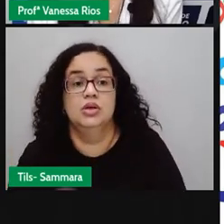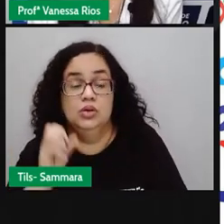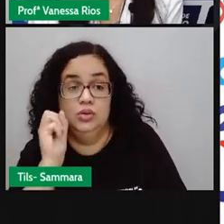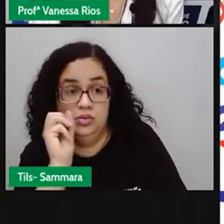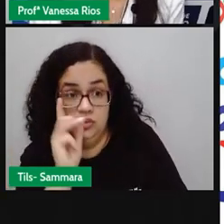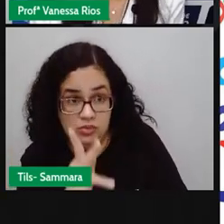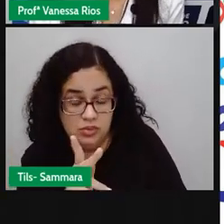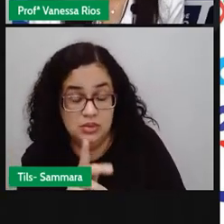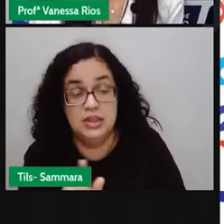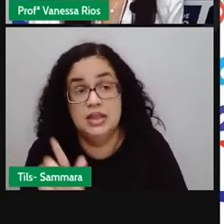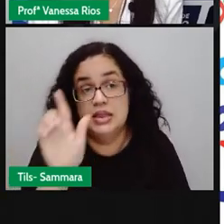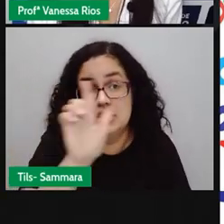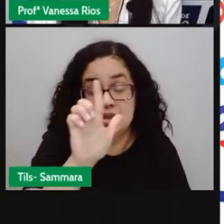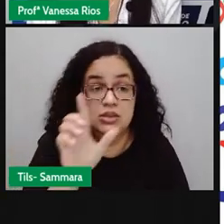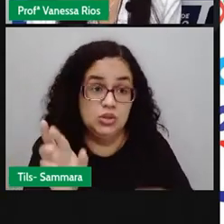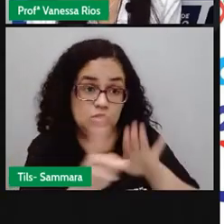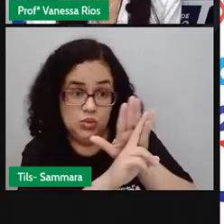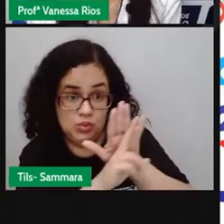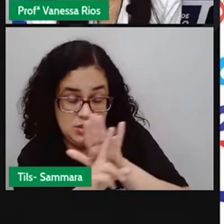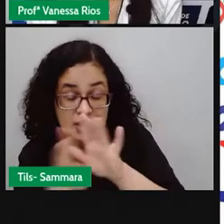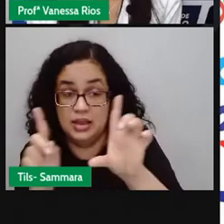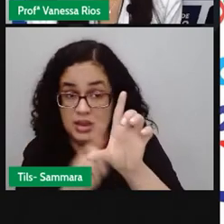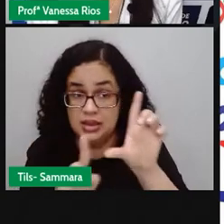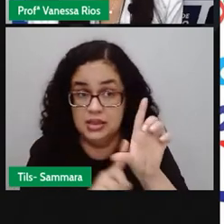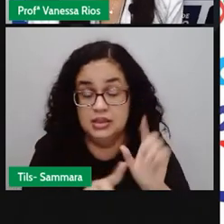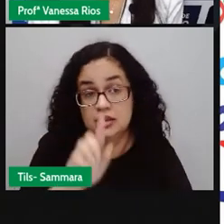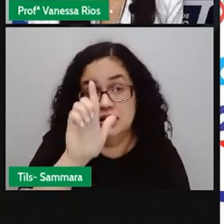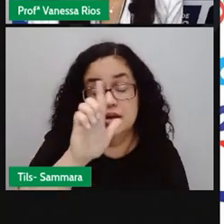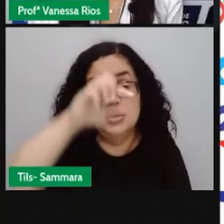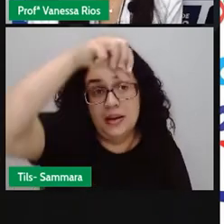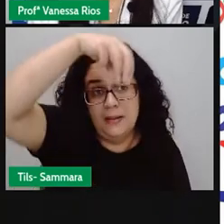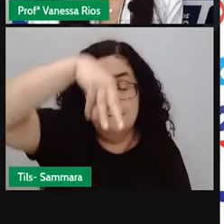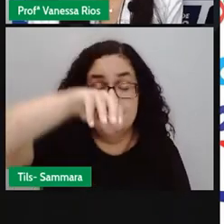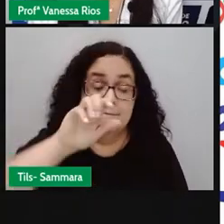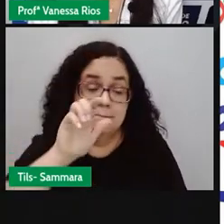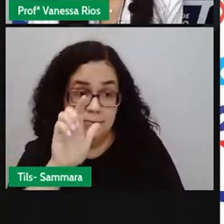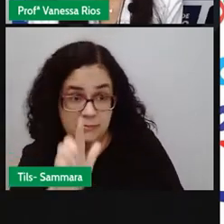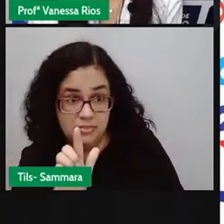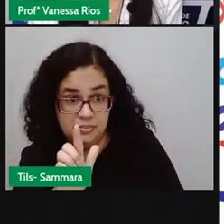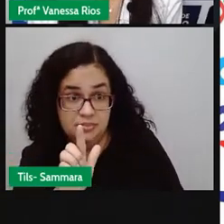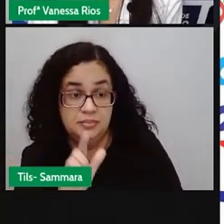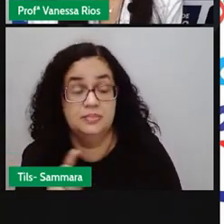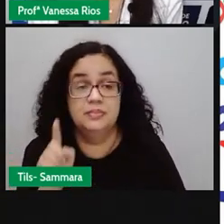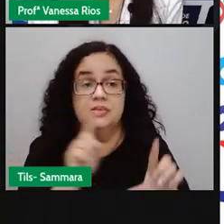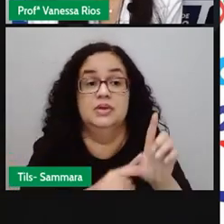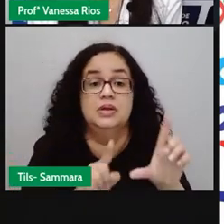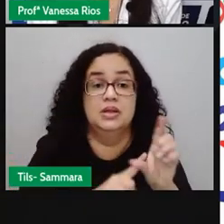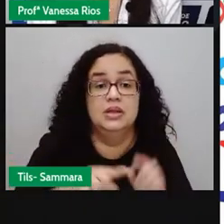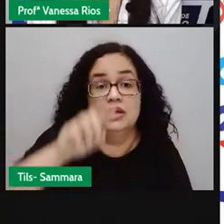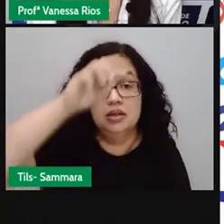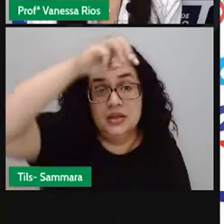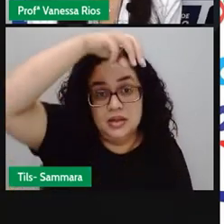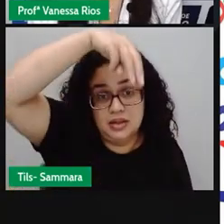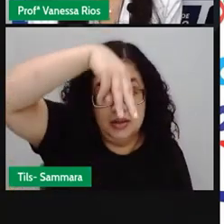certo? Então, litro eu represento pela letra L e mililitro eu represento pela letra